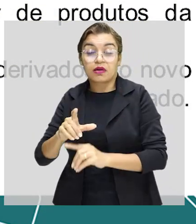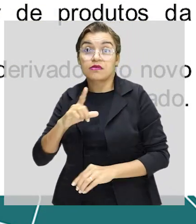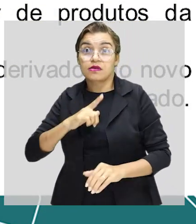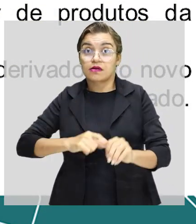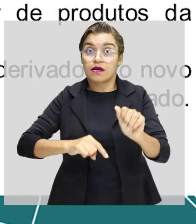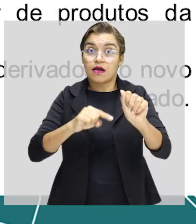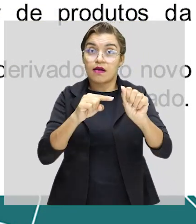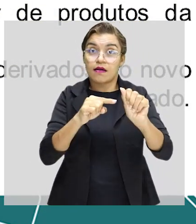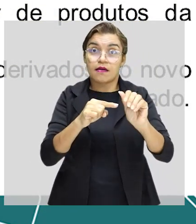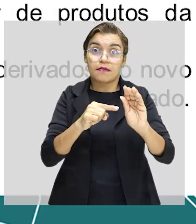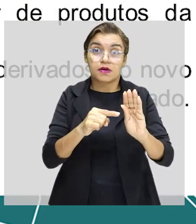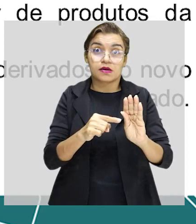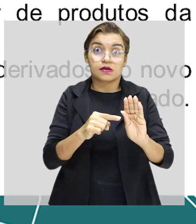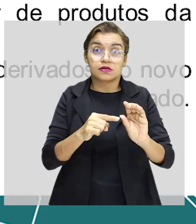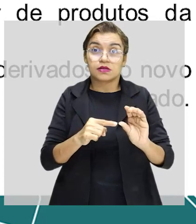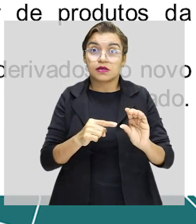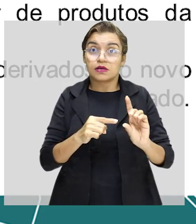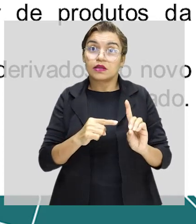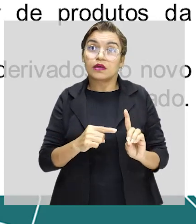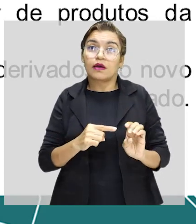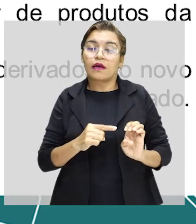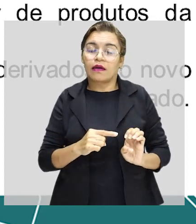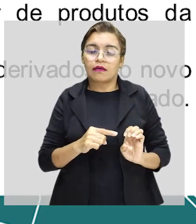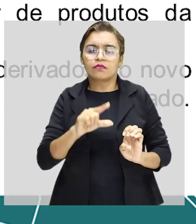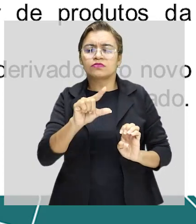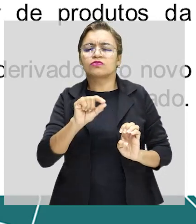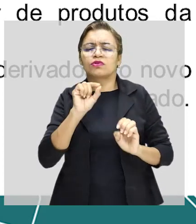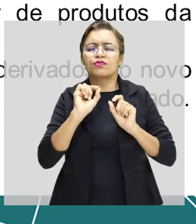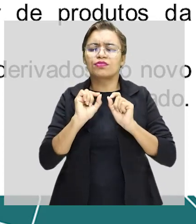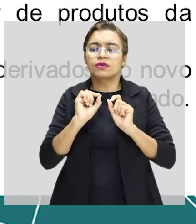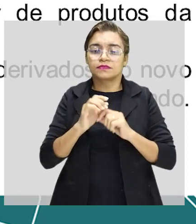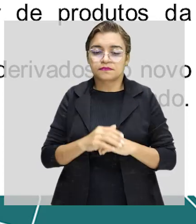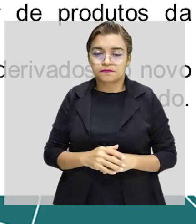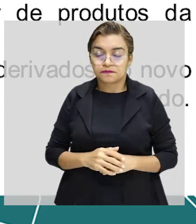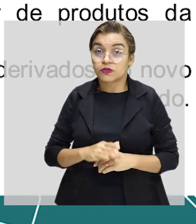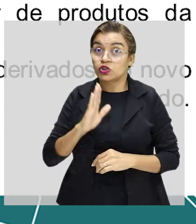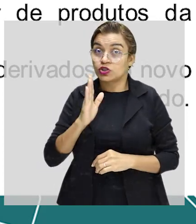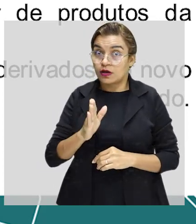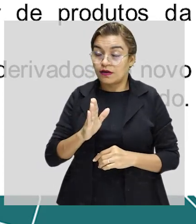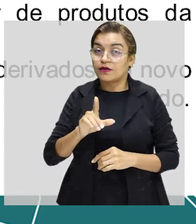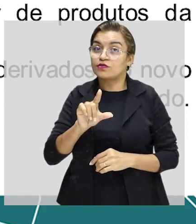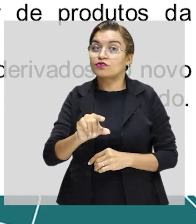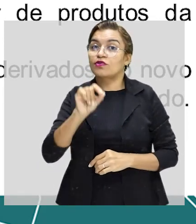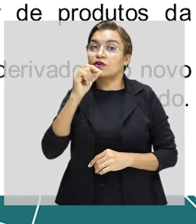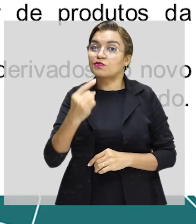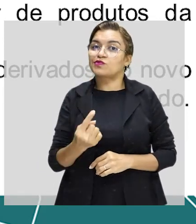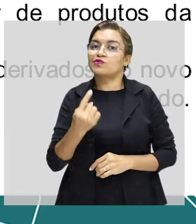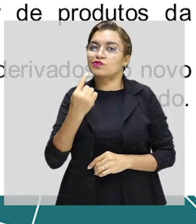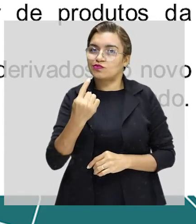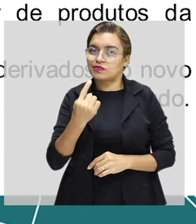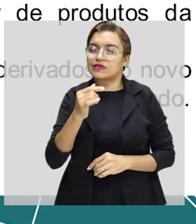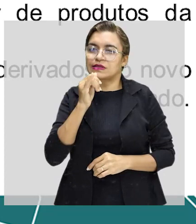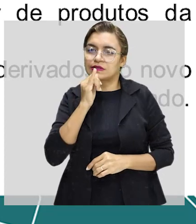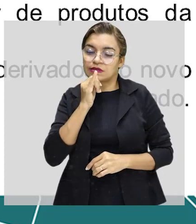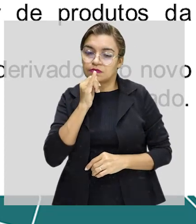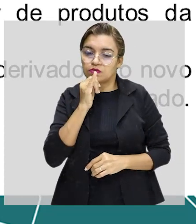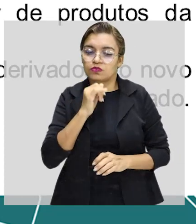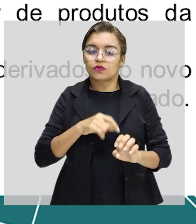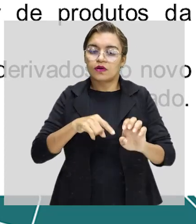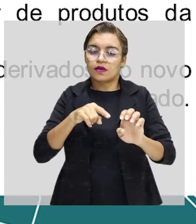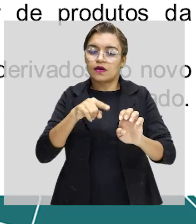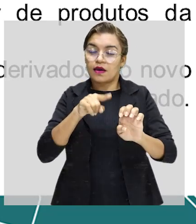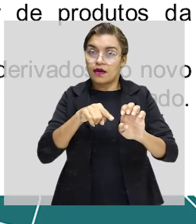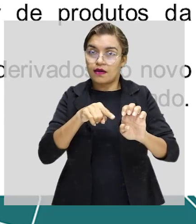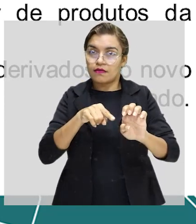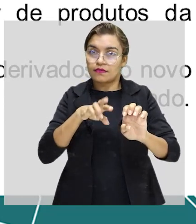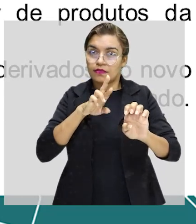e você já percebeu, né, que nós destacamos uma questão. Turminha, essa questão destacada,